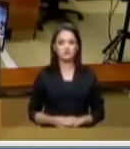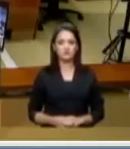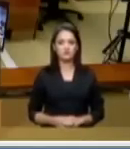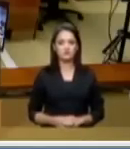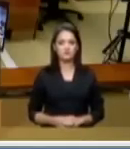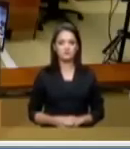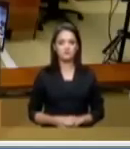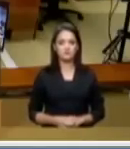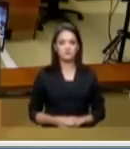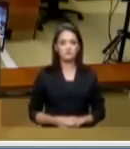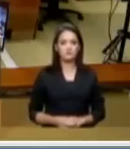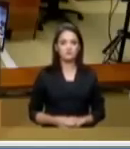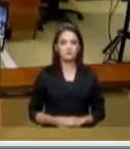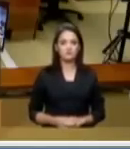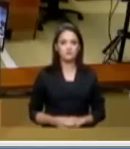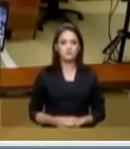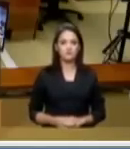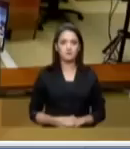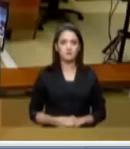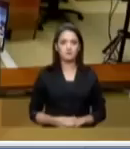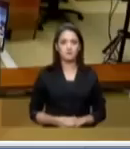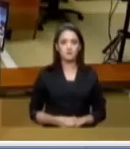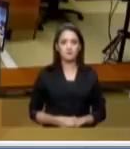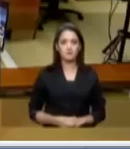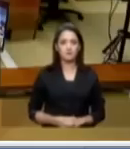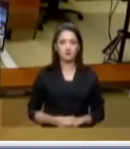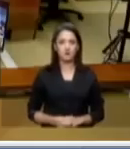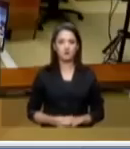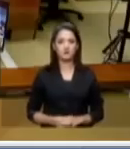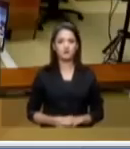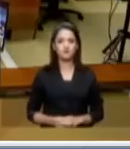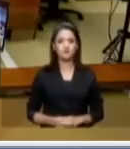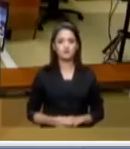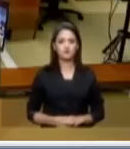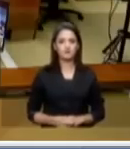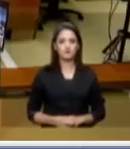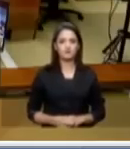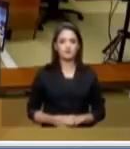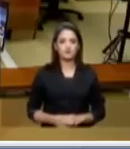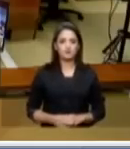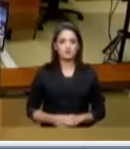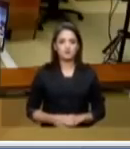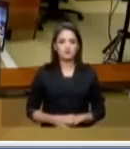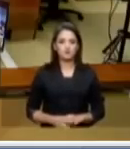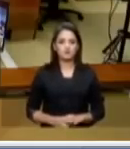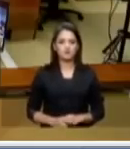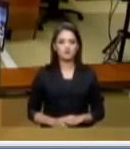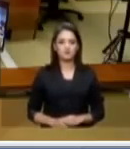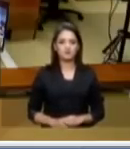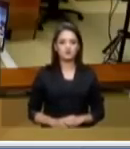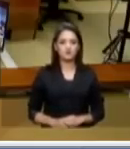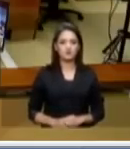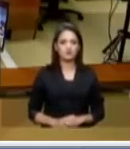com as forças armadas no outro caso que aí né Nós vamos ficar assistindo esse show de retórica então